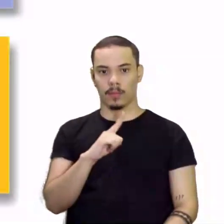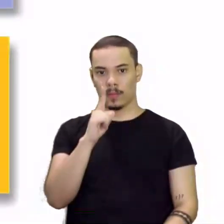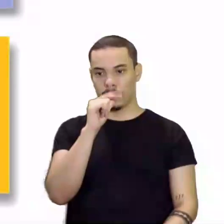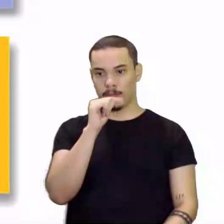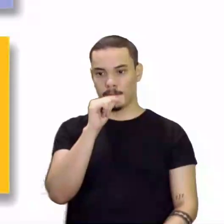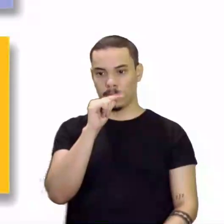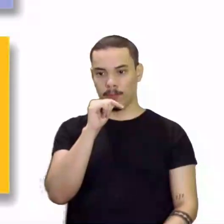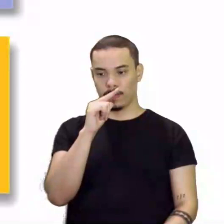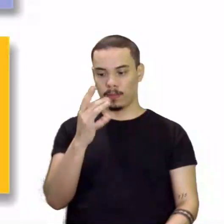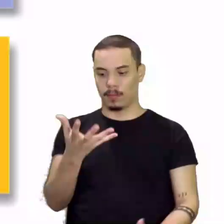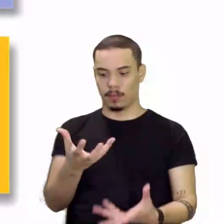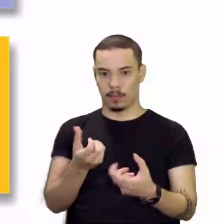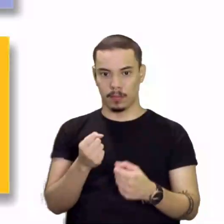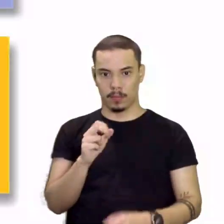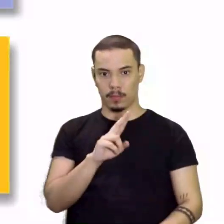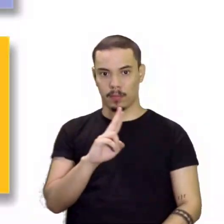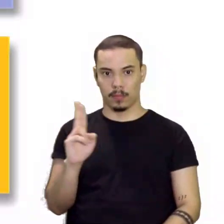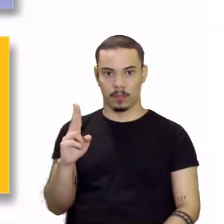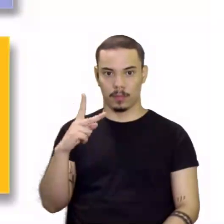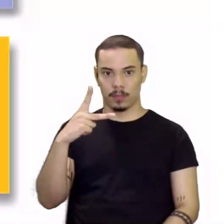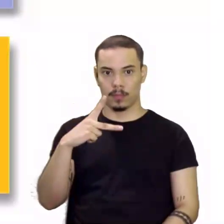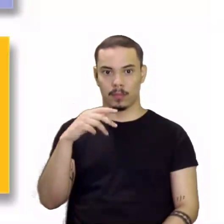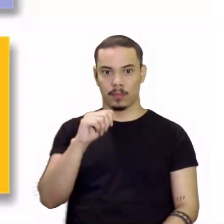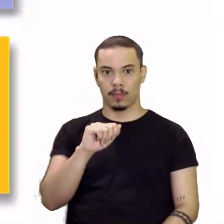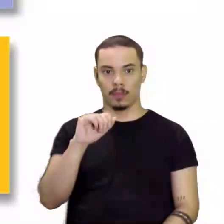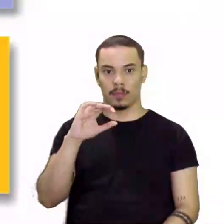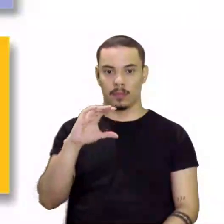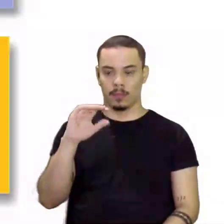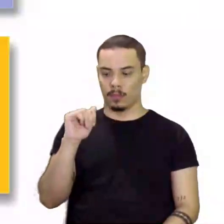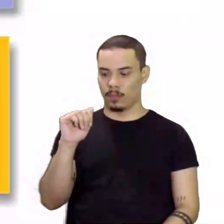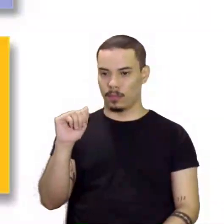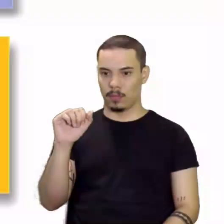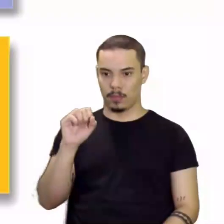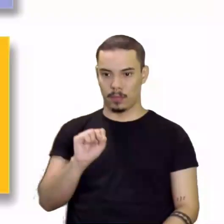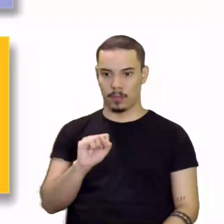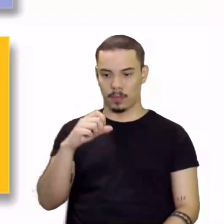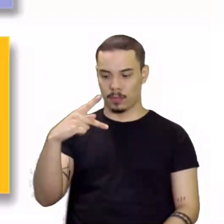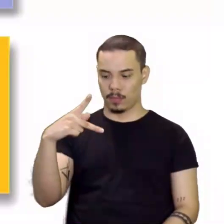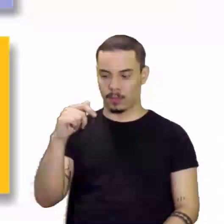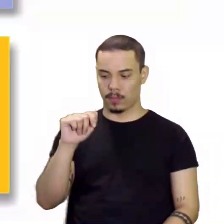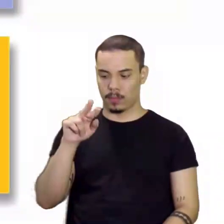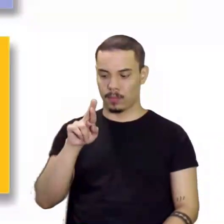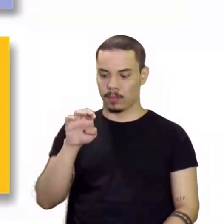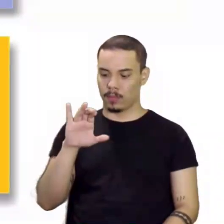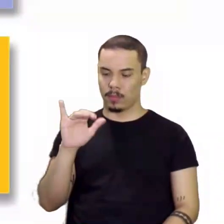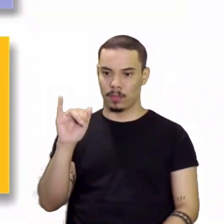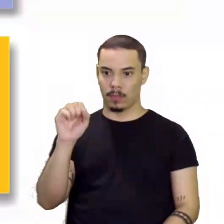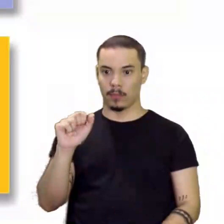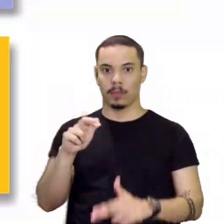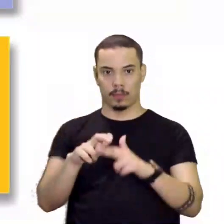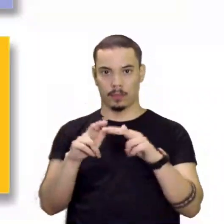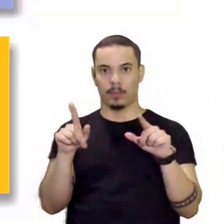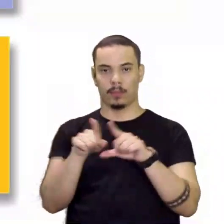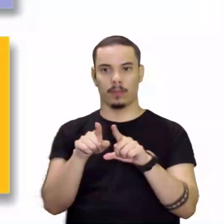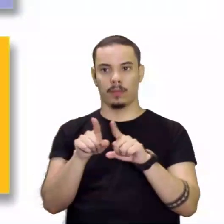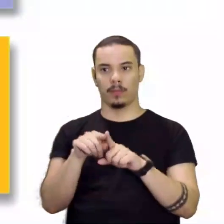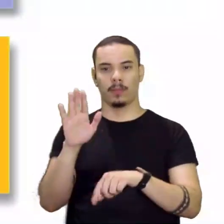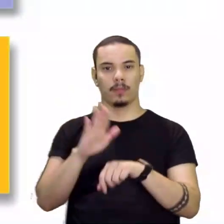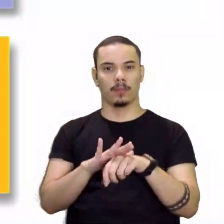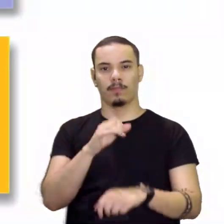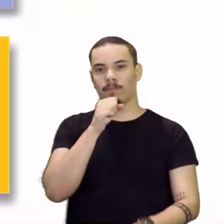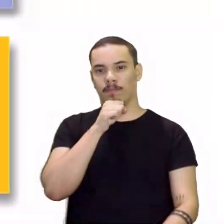água que recebe o nome de Pacaás Parecis. Portanto, ele é um escudo cristalino e é um dobramento